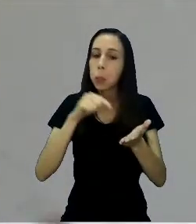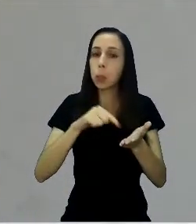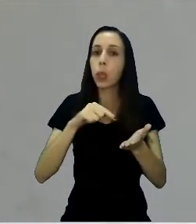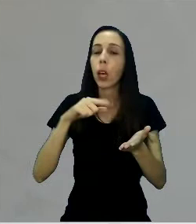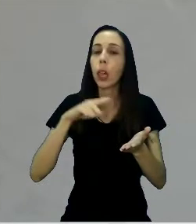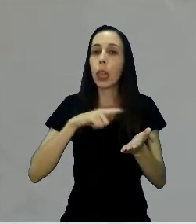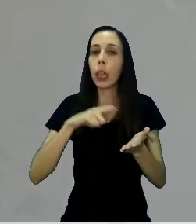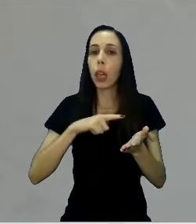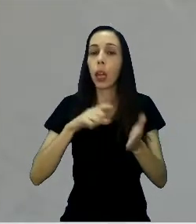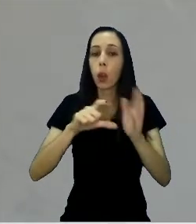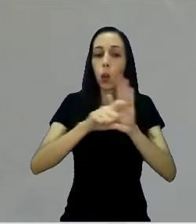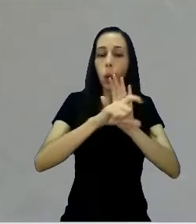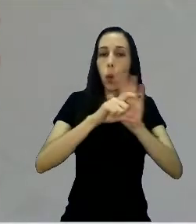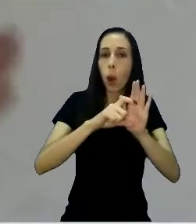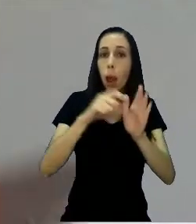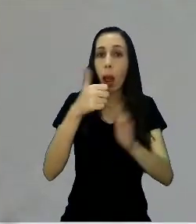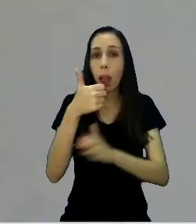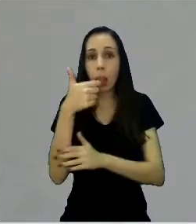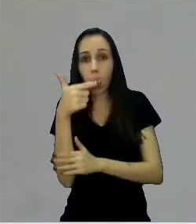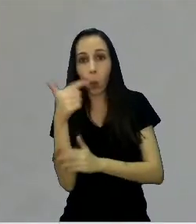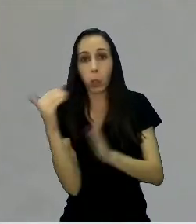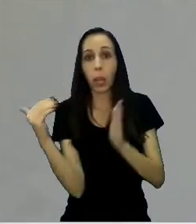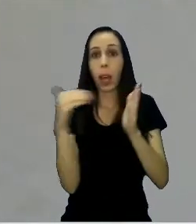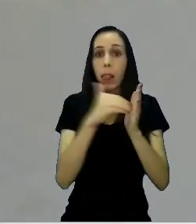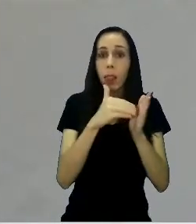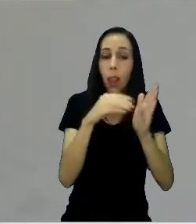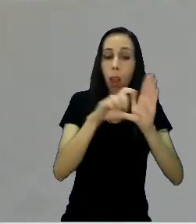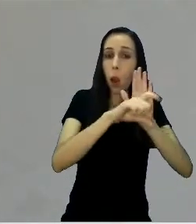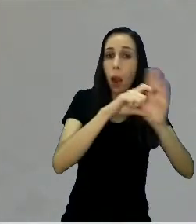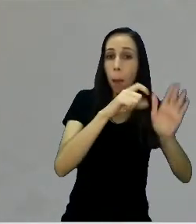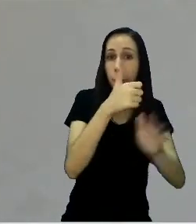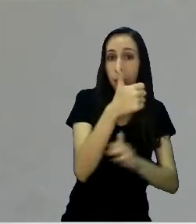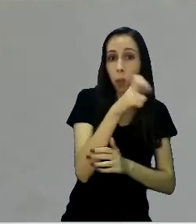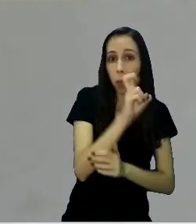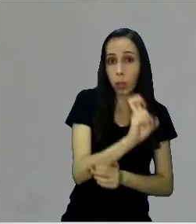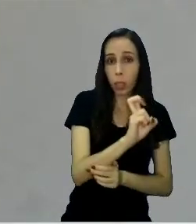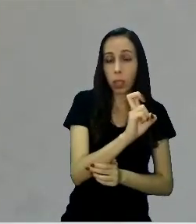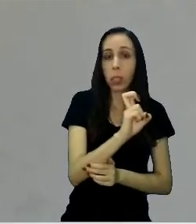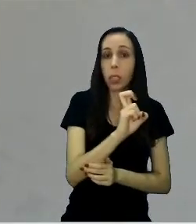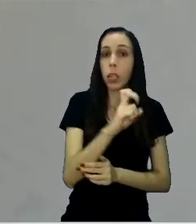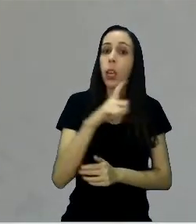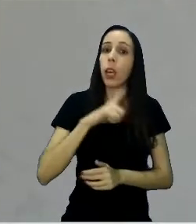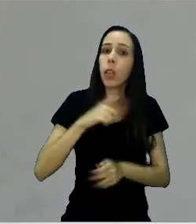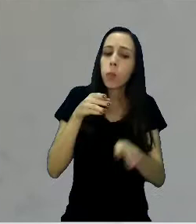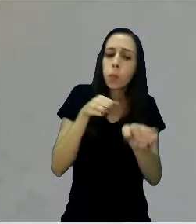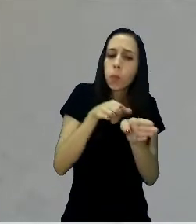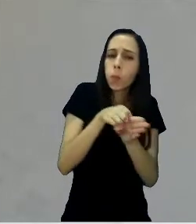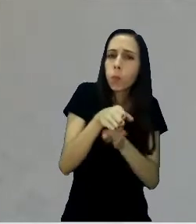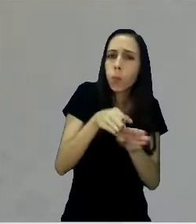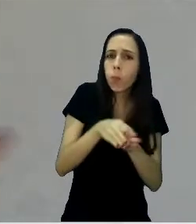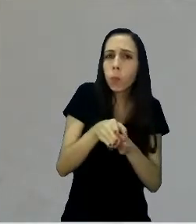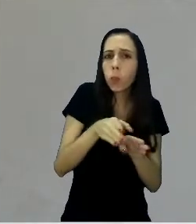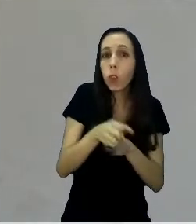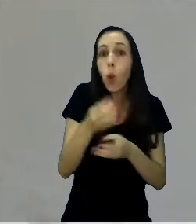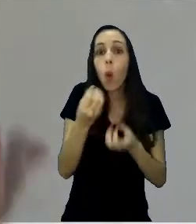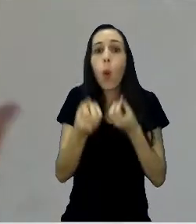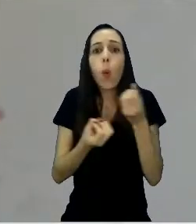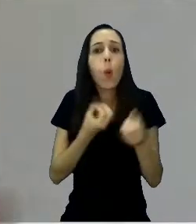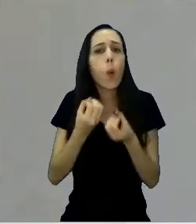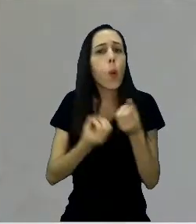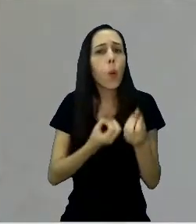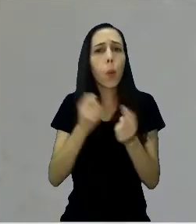São Paulo aos Romanos, que vai do capítulo 12 até o capítulo 15, que dá conselhos